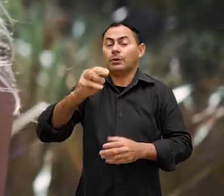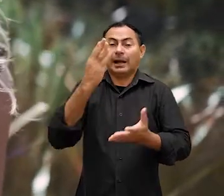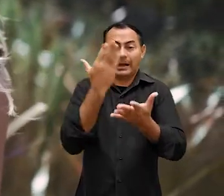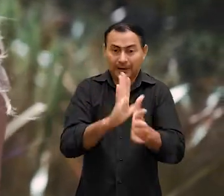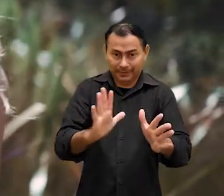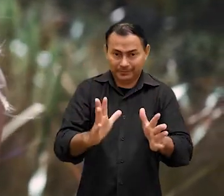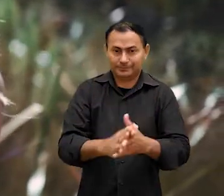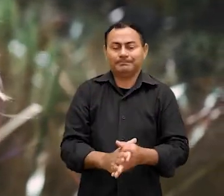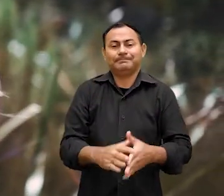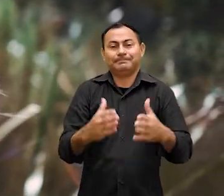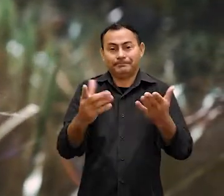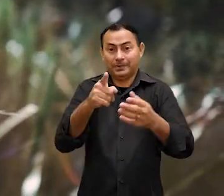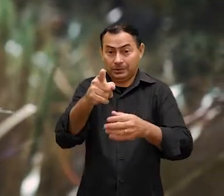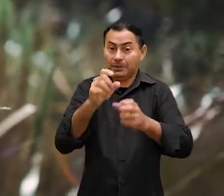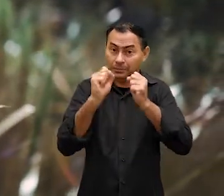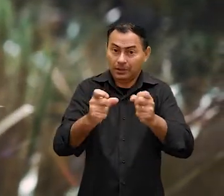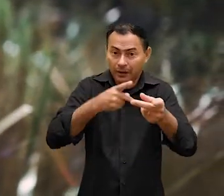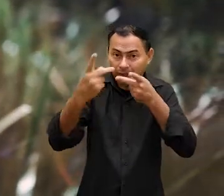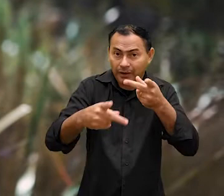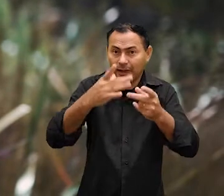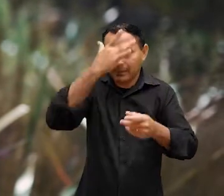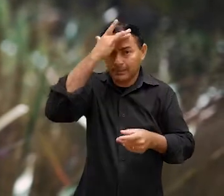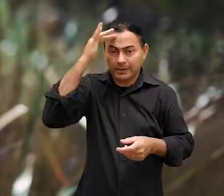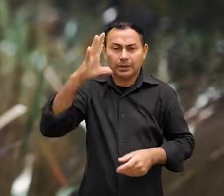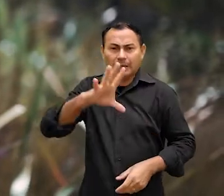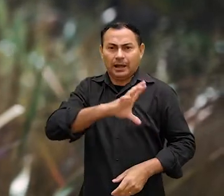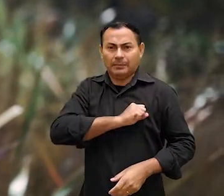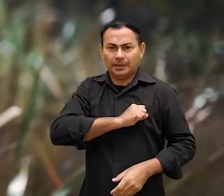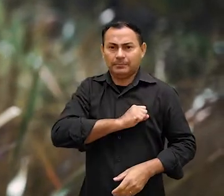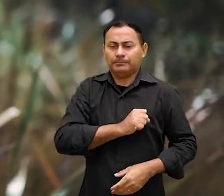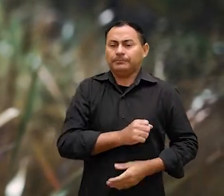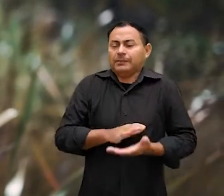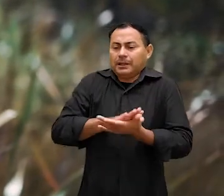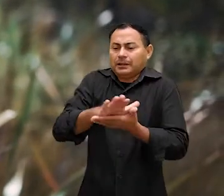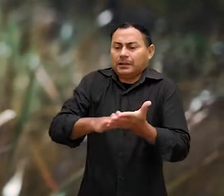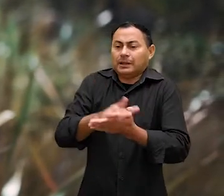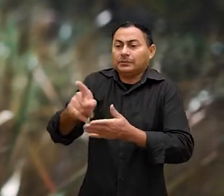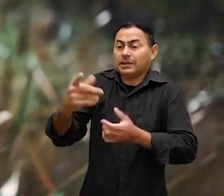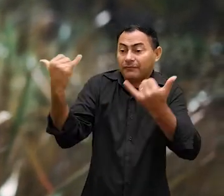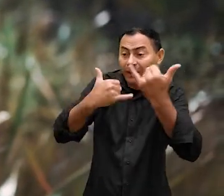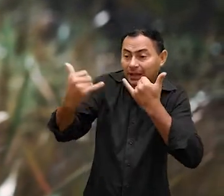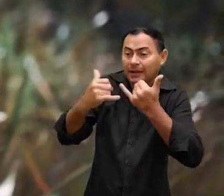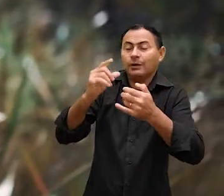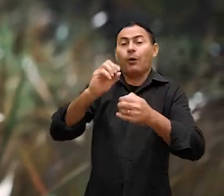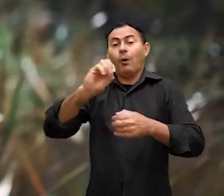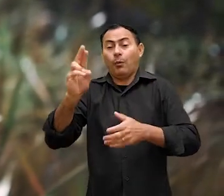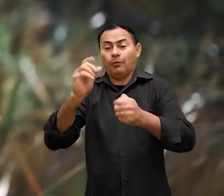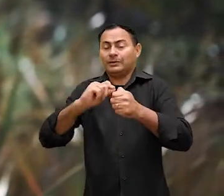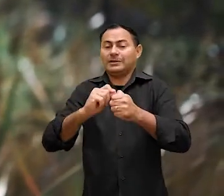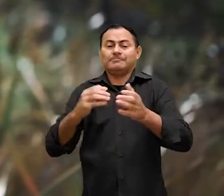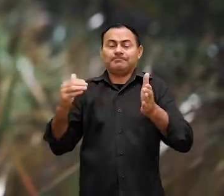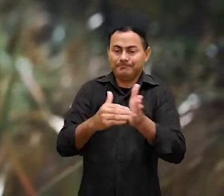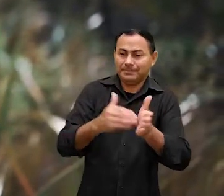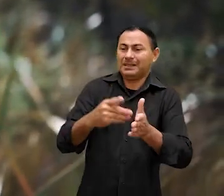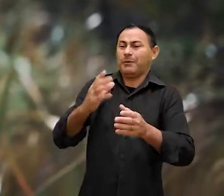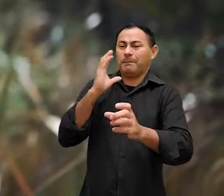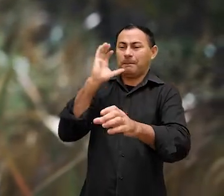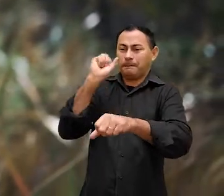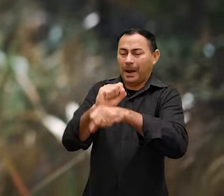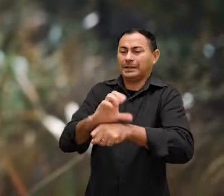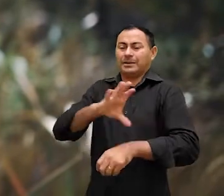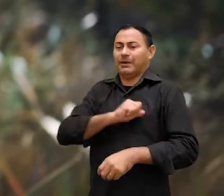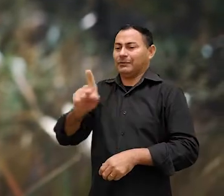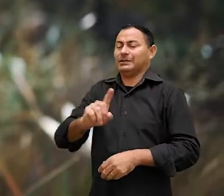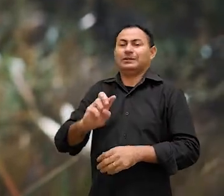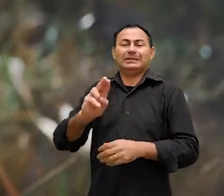indestrutível. Por isso você pode dizer para a pessoa que ama, nada do que você disser ou fizer pode me impedir de